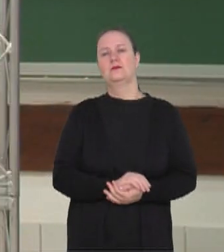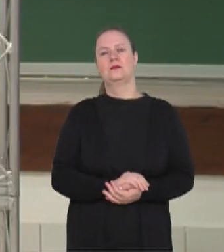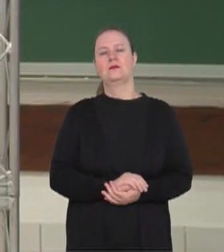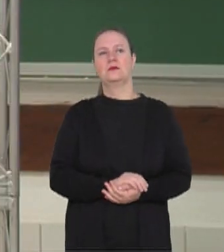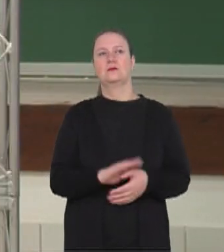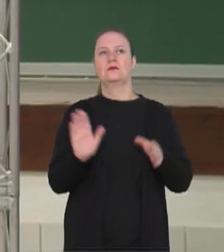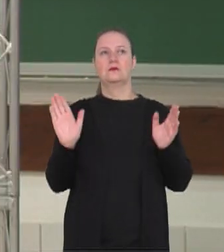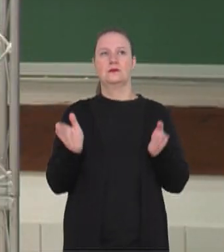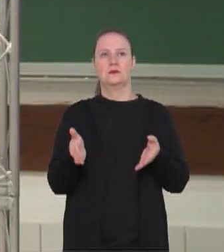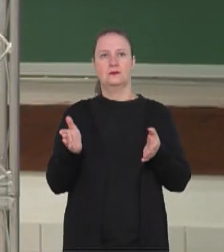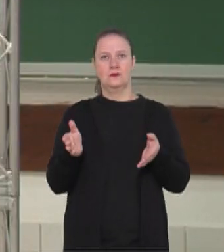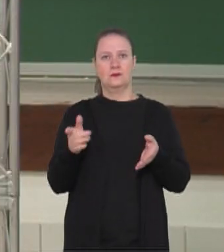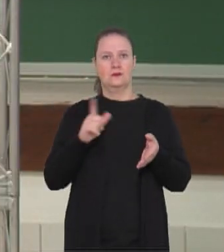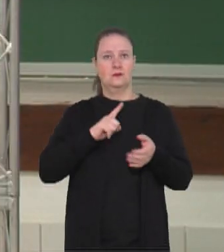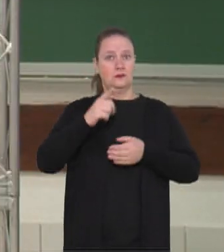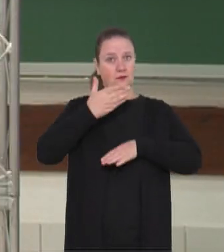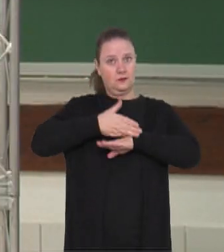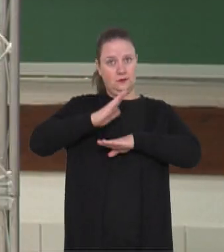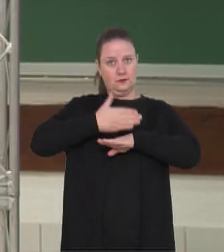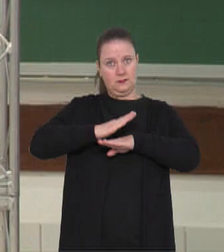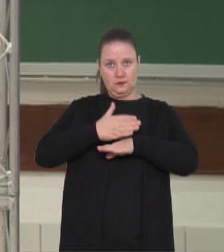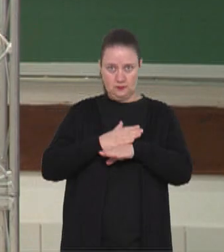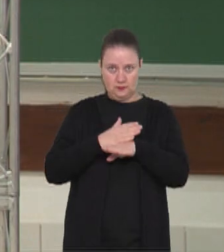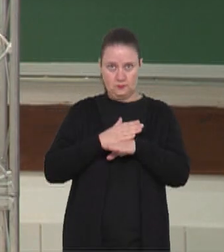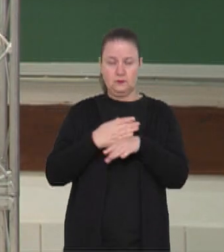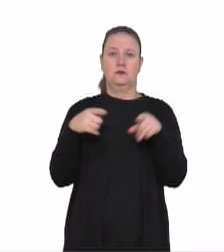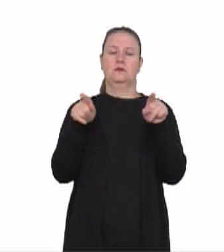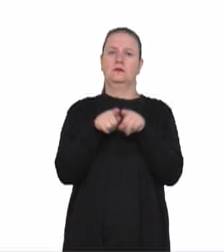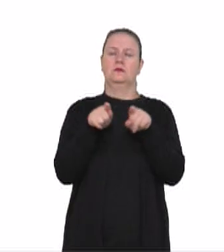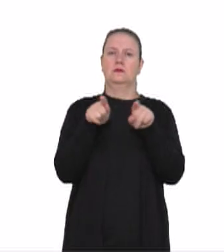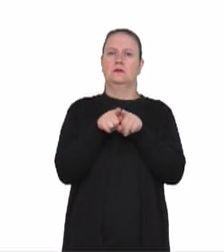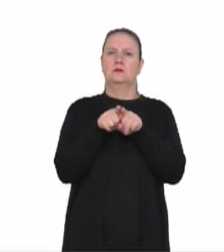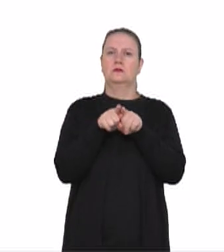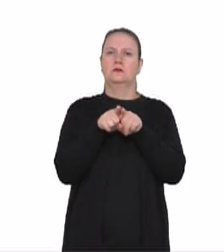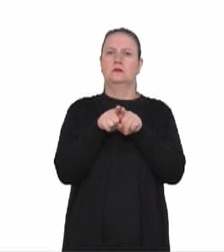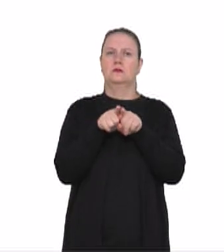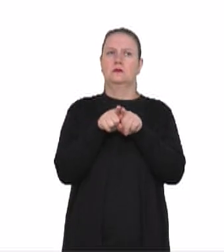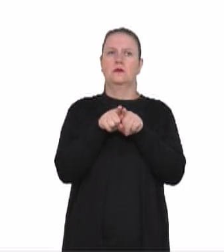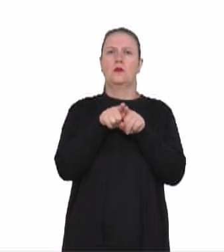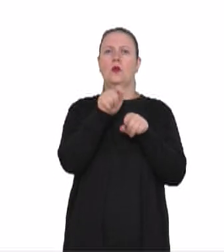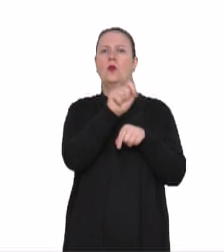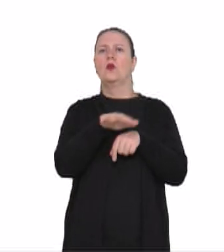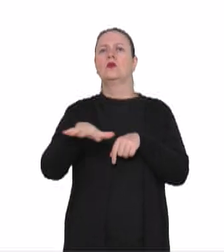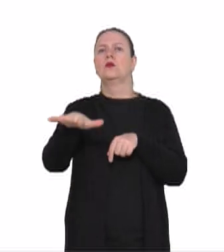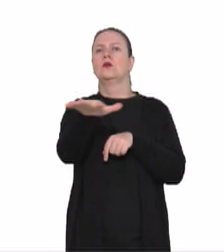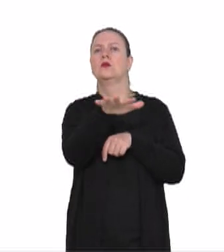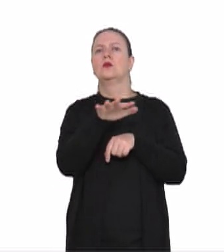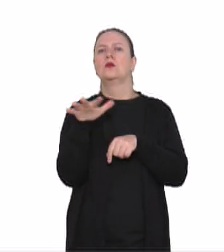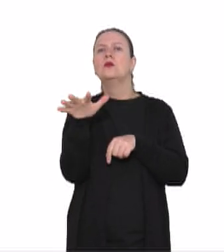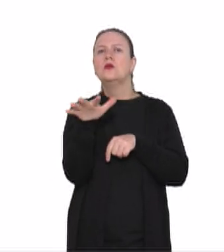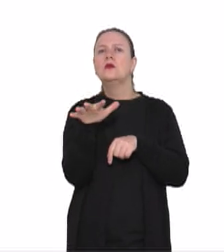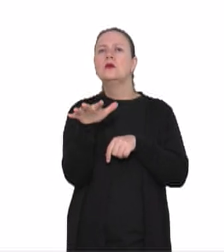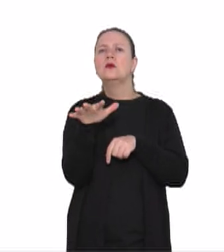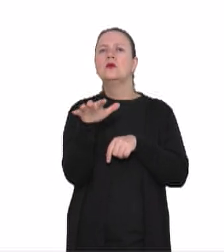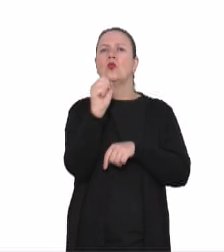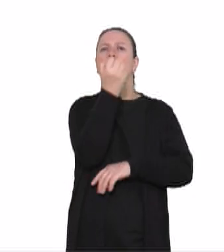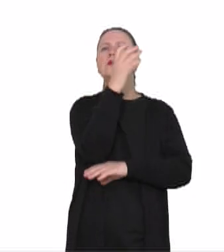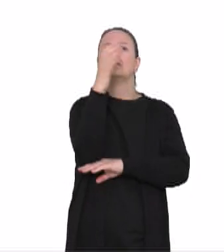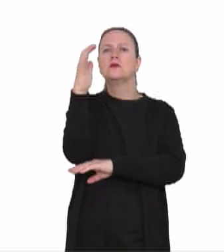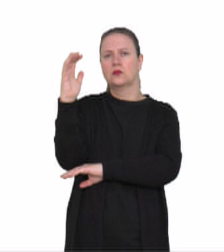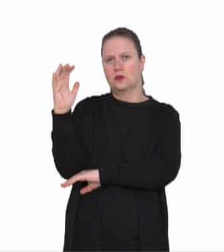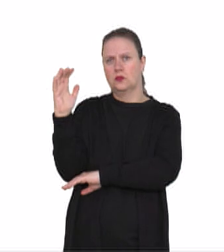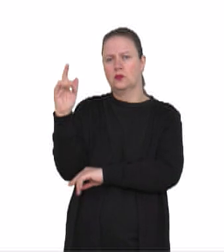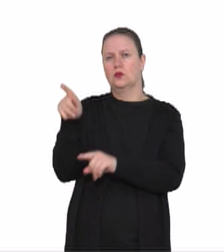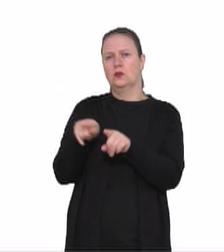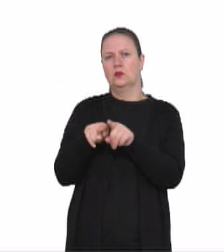Agora, temos mais um exercício aqui, que é também sobre ecologia. A gente ainda continua falando sobre ecologia. E a gente vai ter